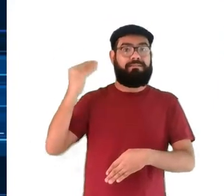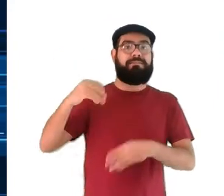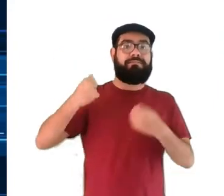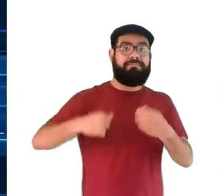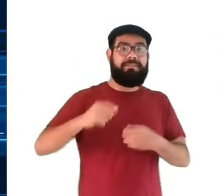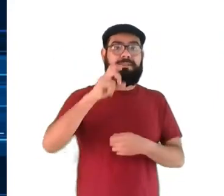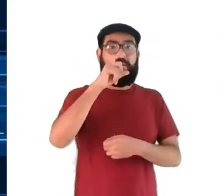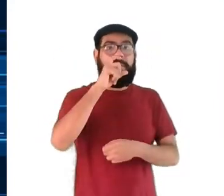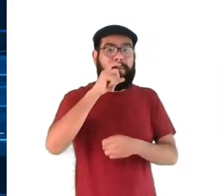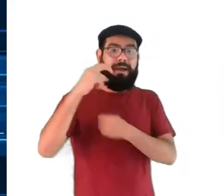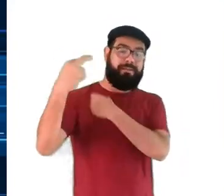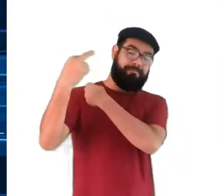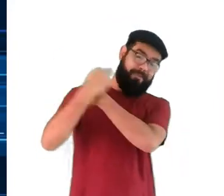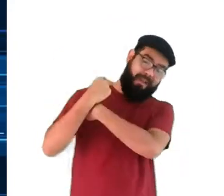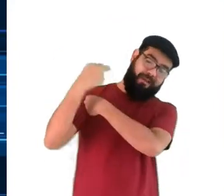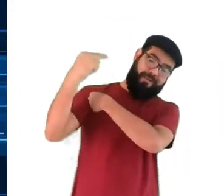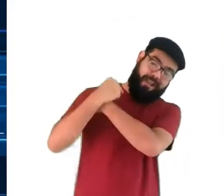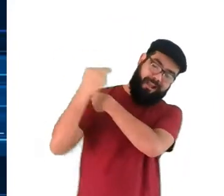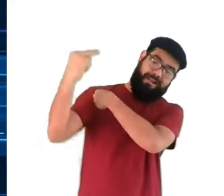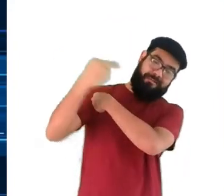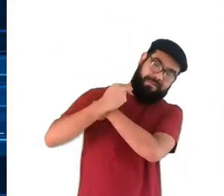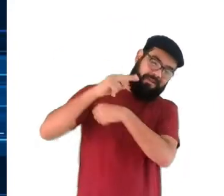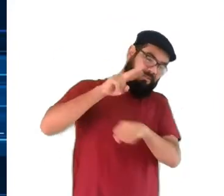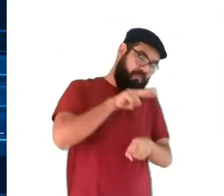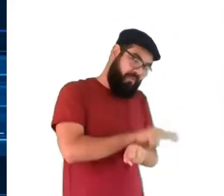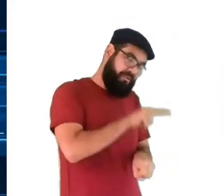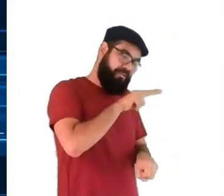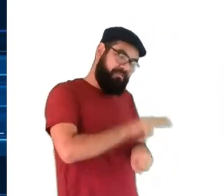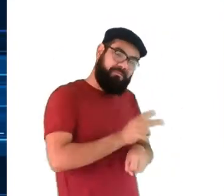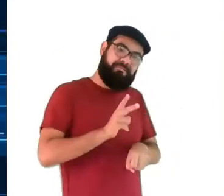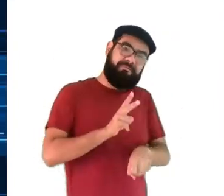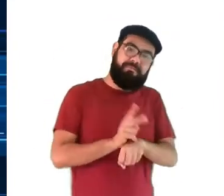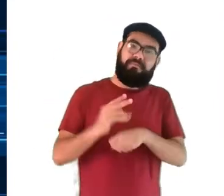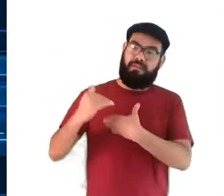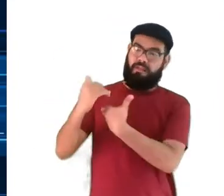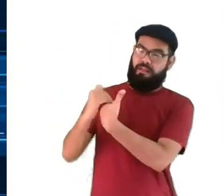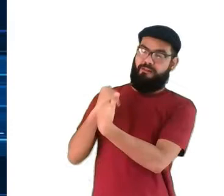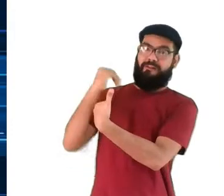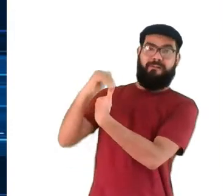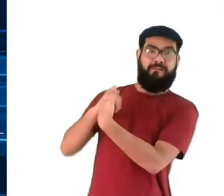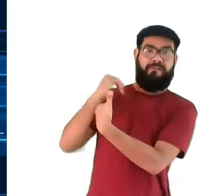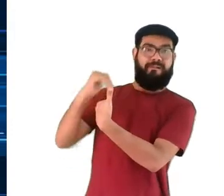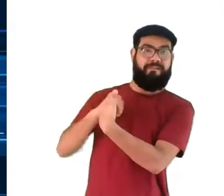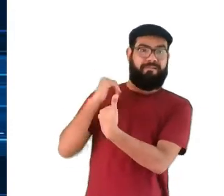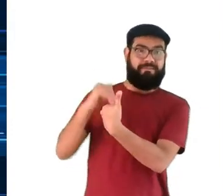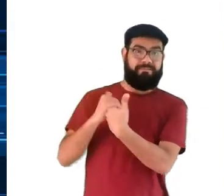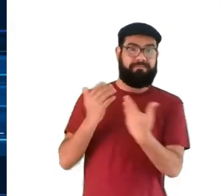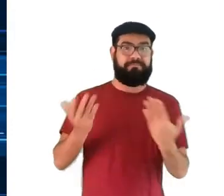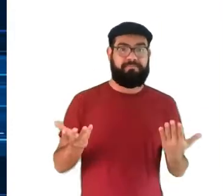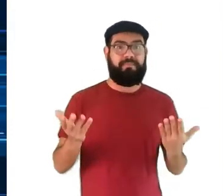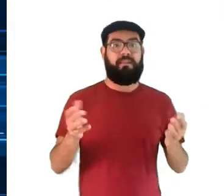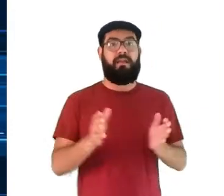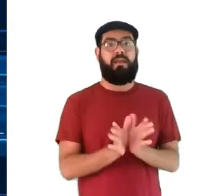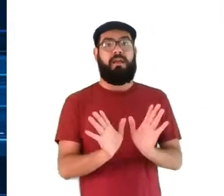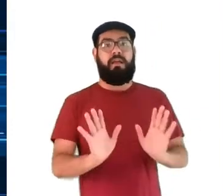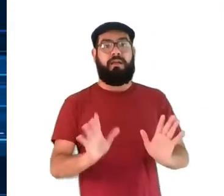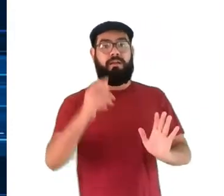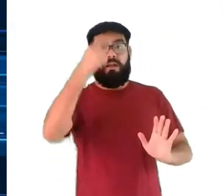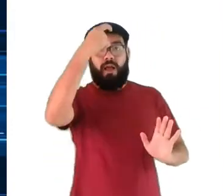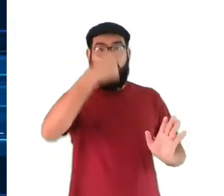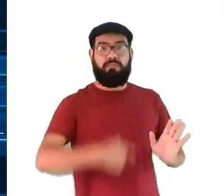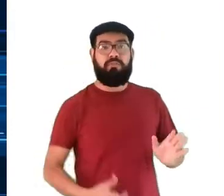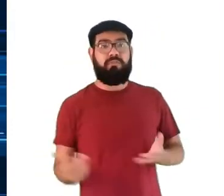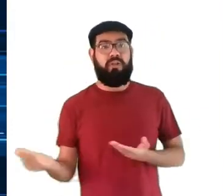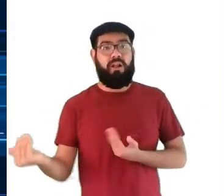os valores, as crenças eram orientadas pelos pais. Já o indivíduo, o adolescente,